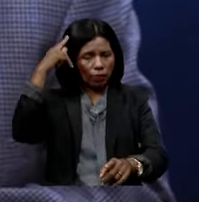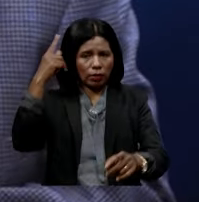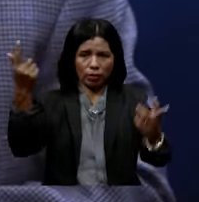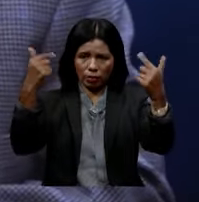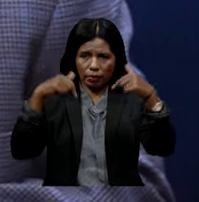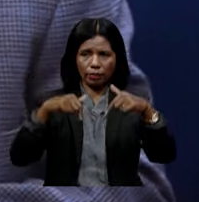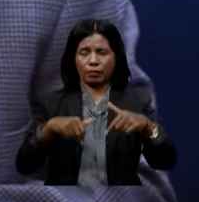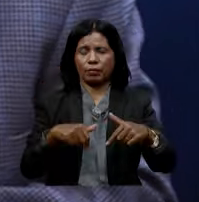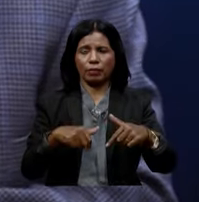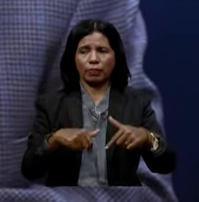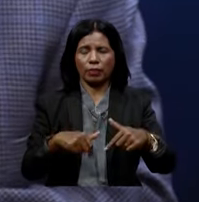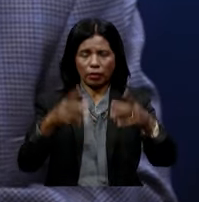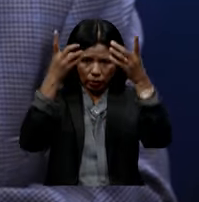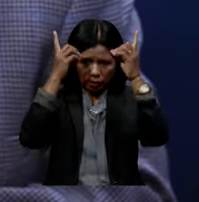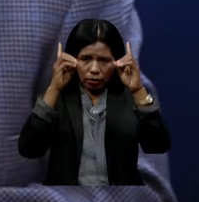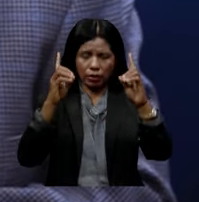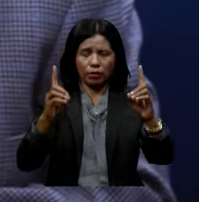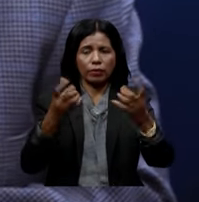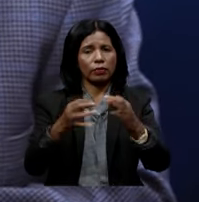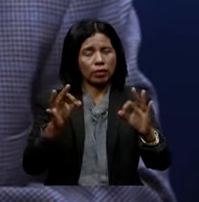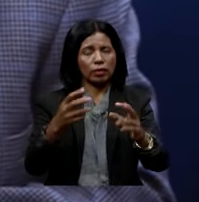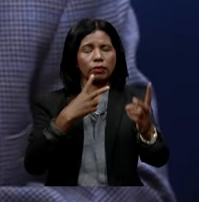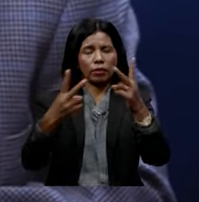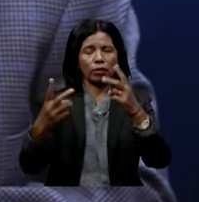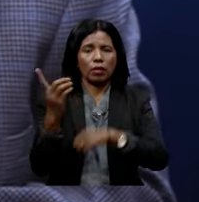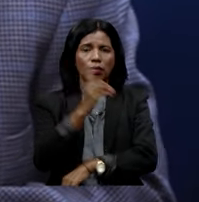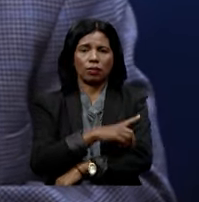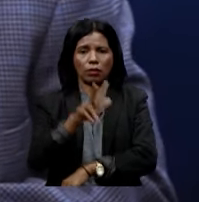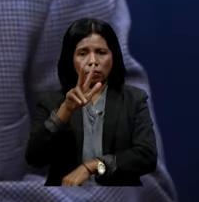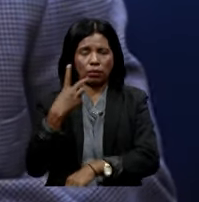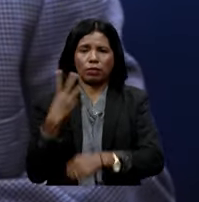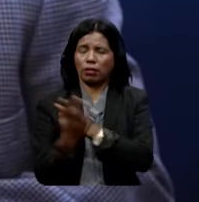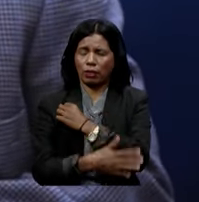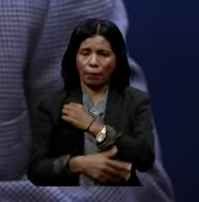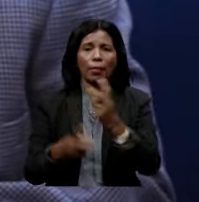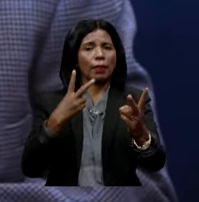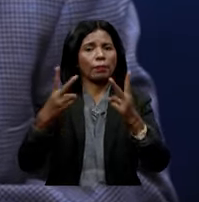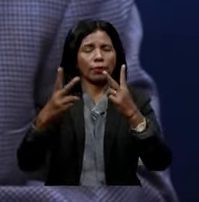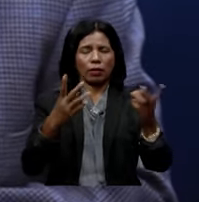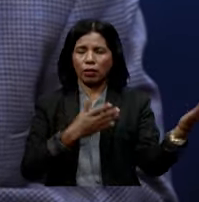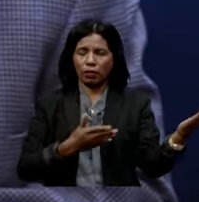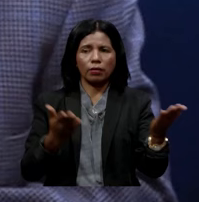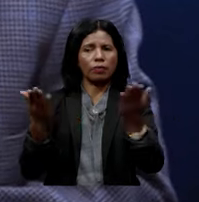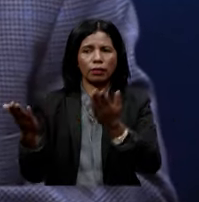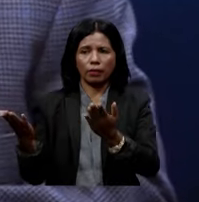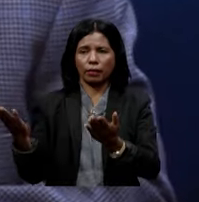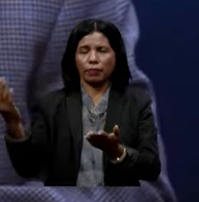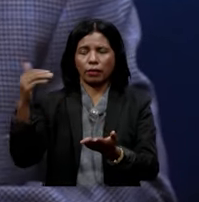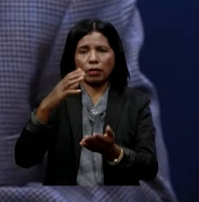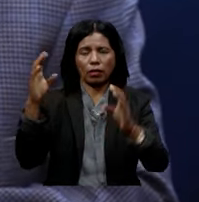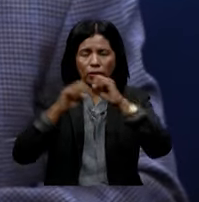Francisco, termina a visita durante Loron Tolu e a Itinerai. Visita neve, Lori Ricas, na Roma,